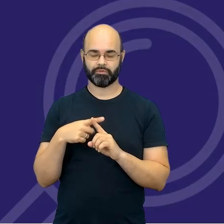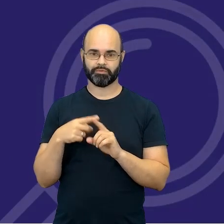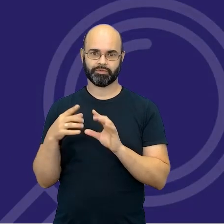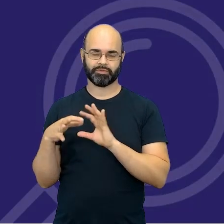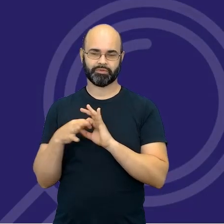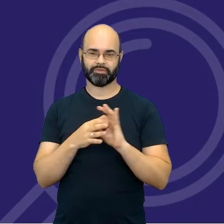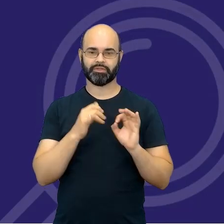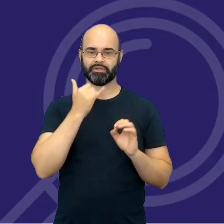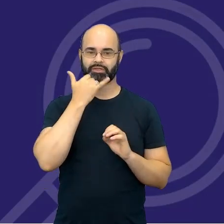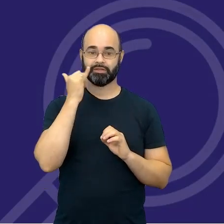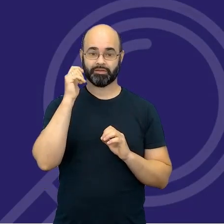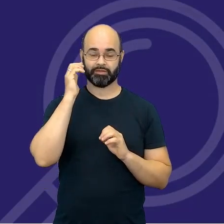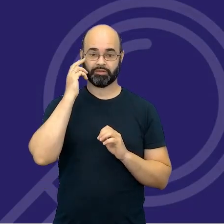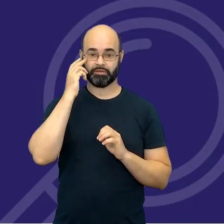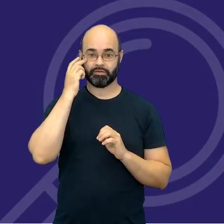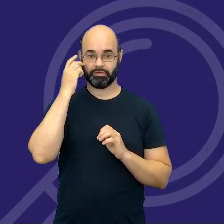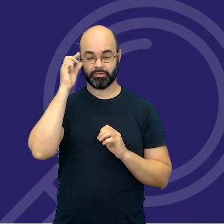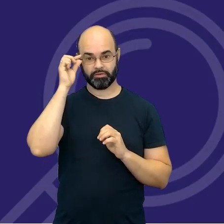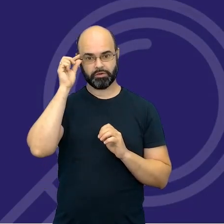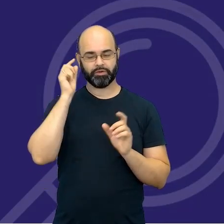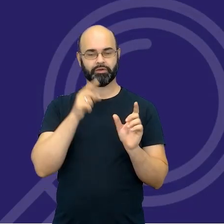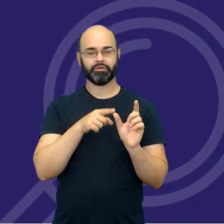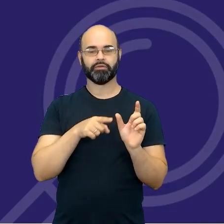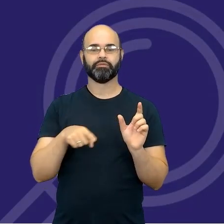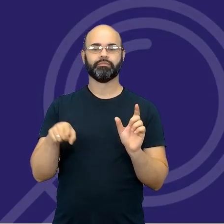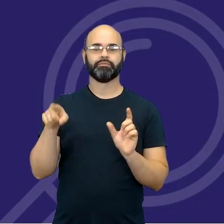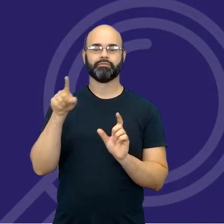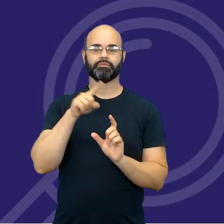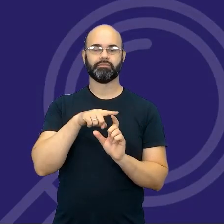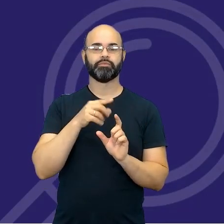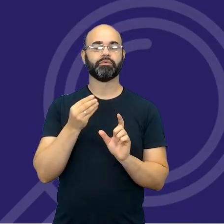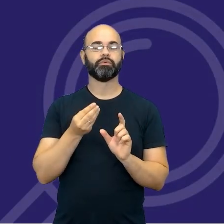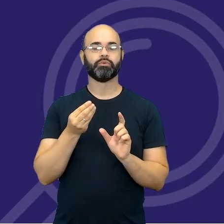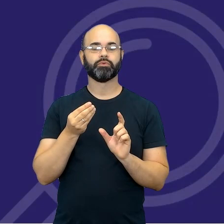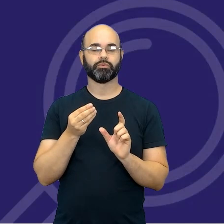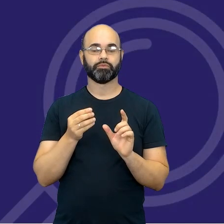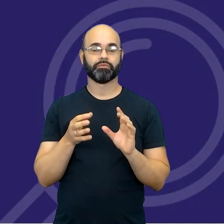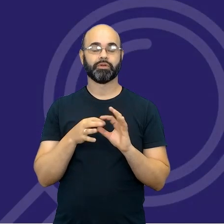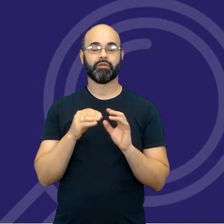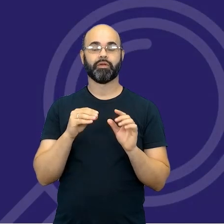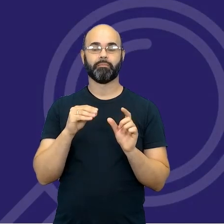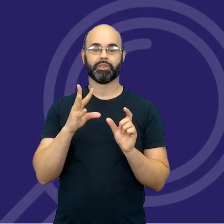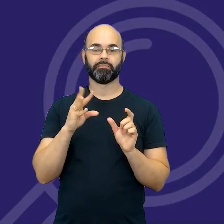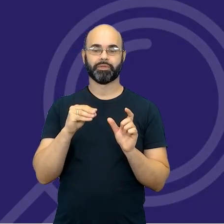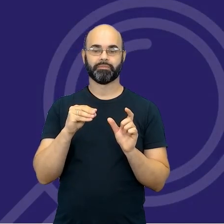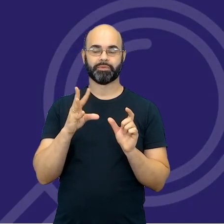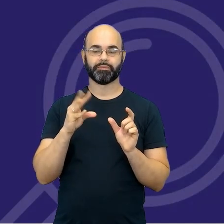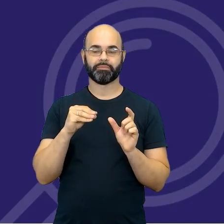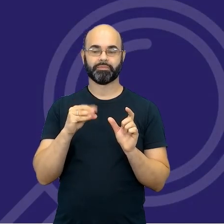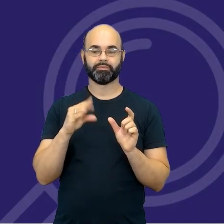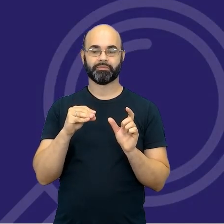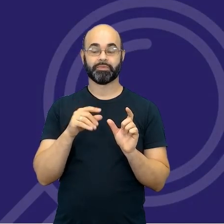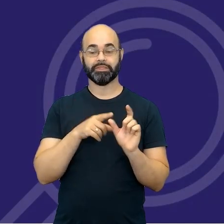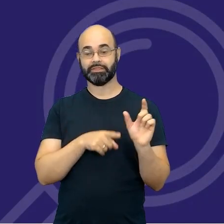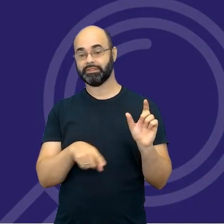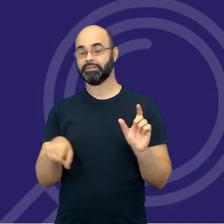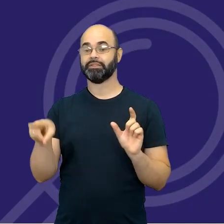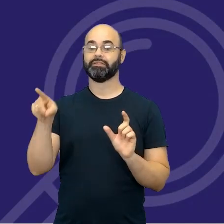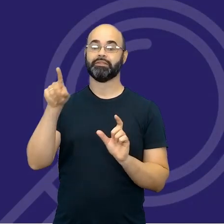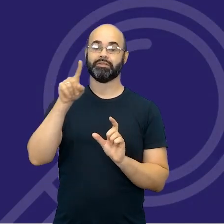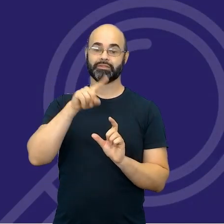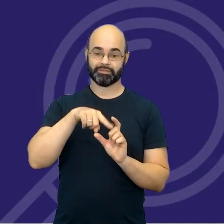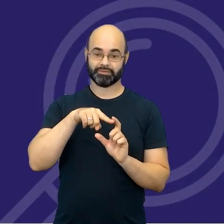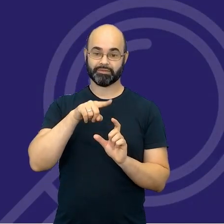dá um peteleco na espira, a corrente elétrica, ela vai ficar ligando e desligando. Cada vez que ela gira e bate a